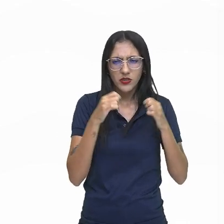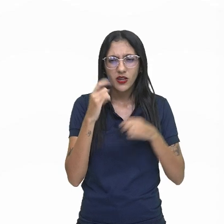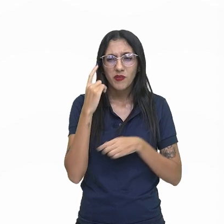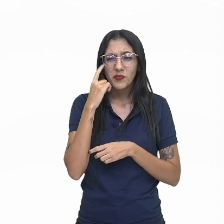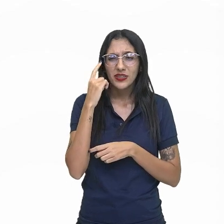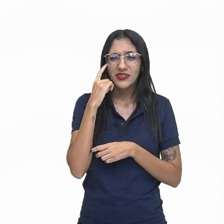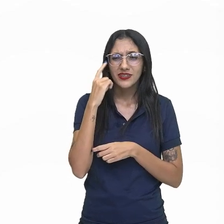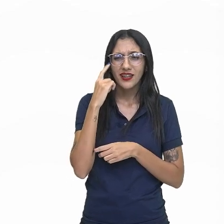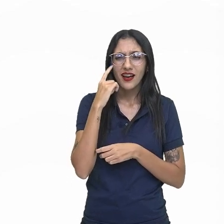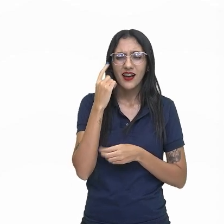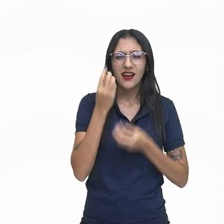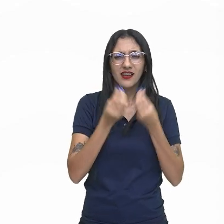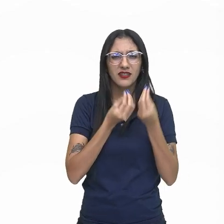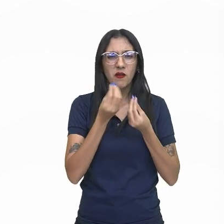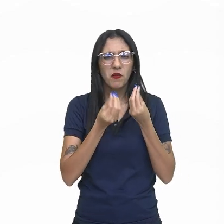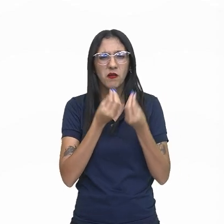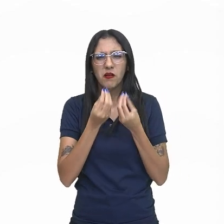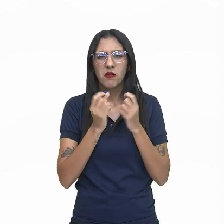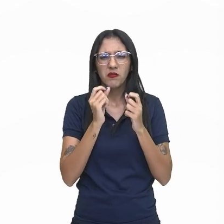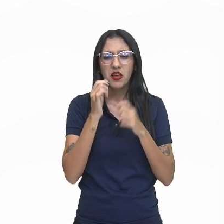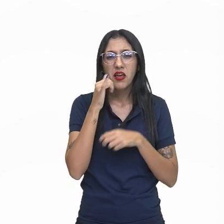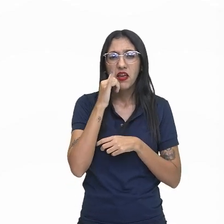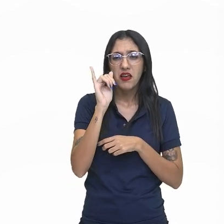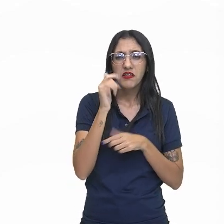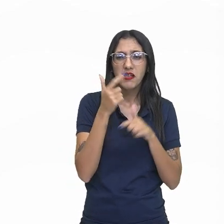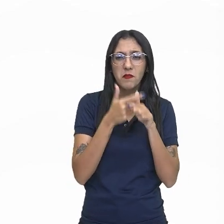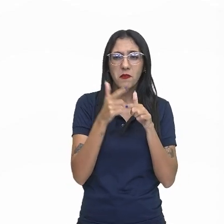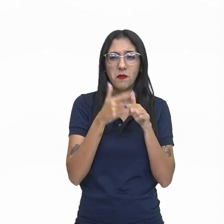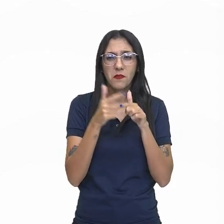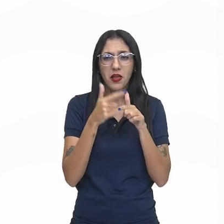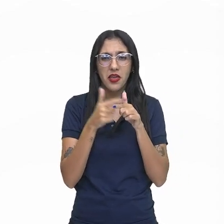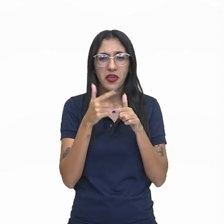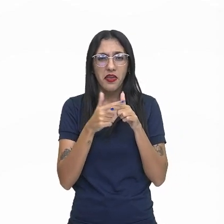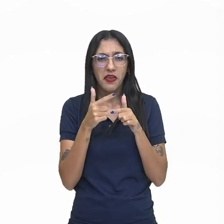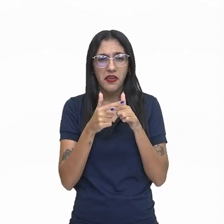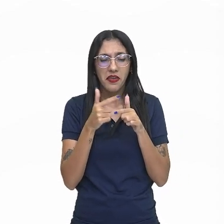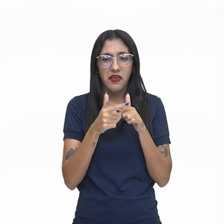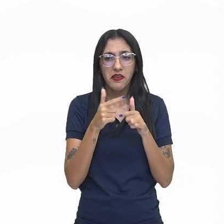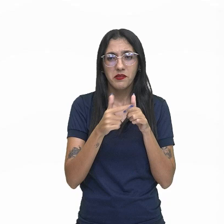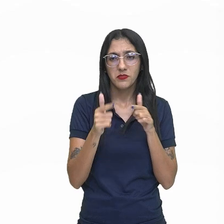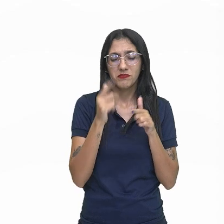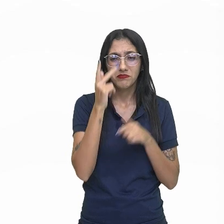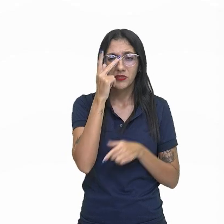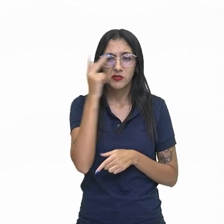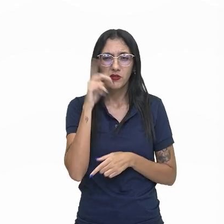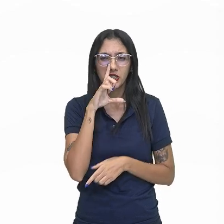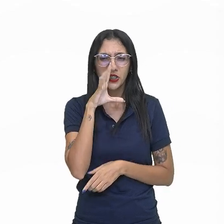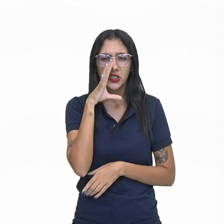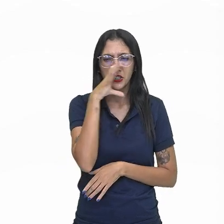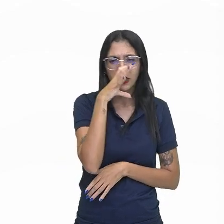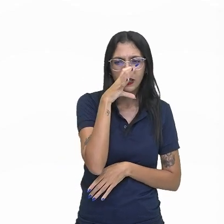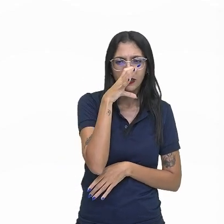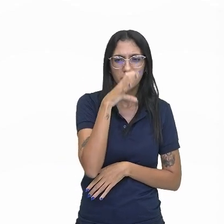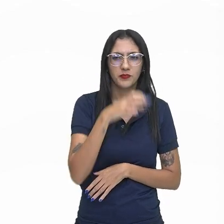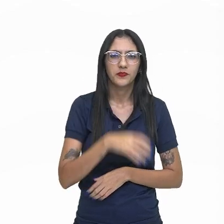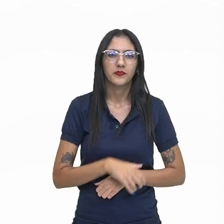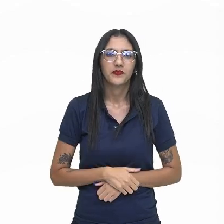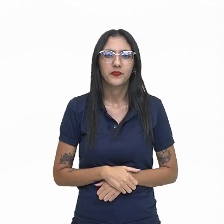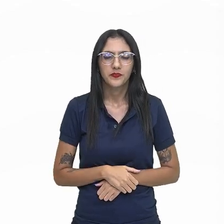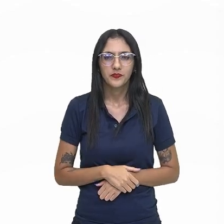de topete. Treteiro de topete, tratante atrevido, né? Depois